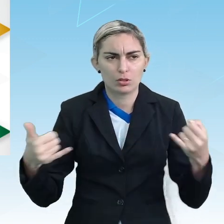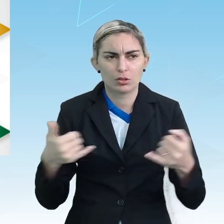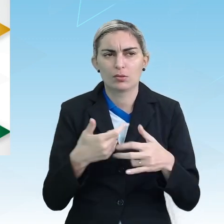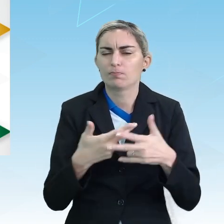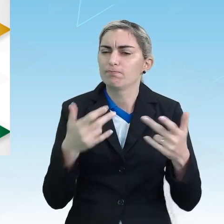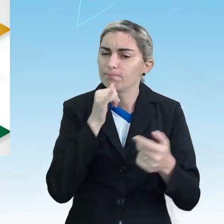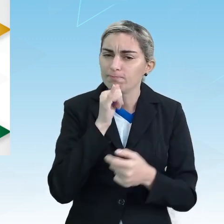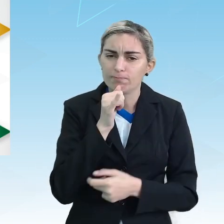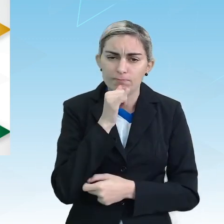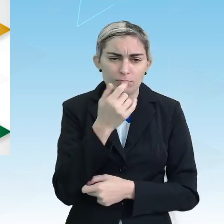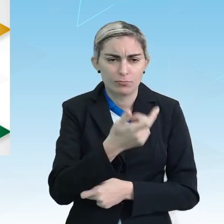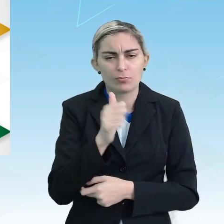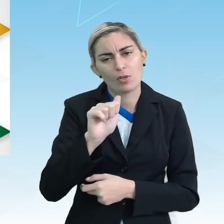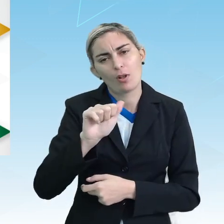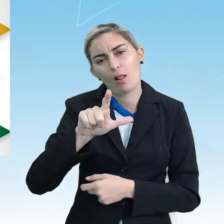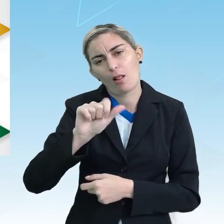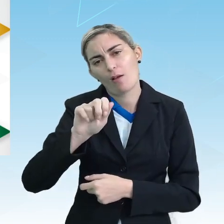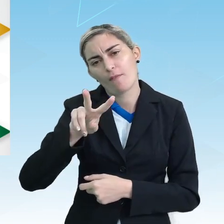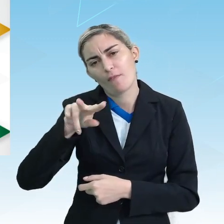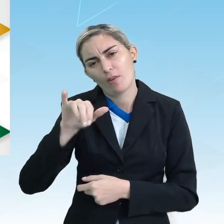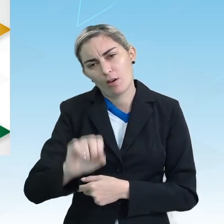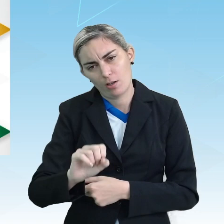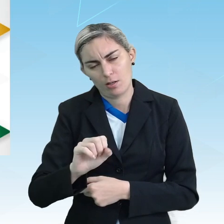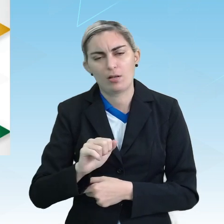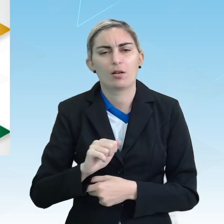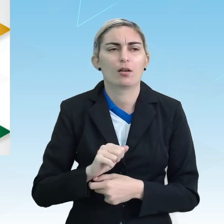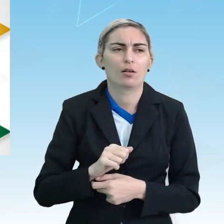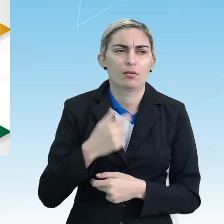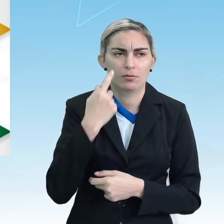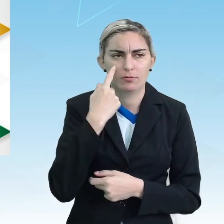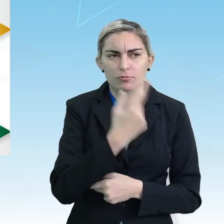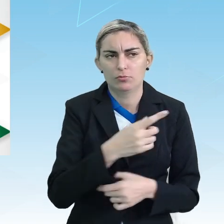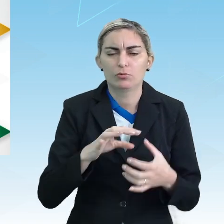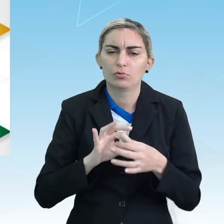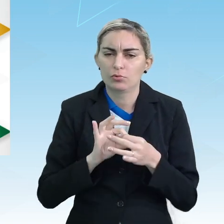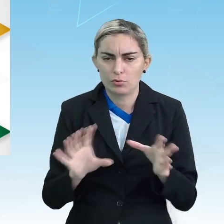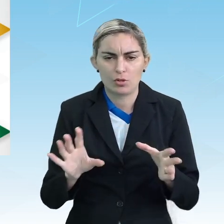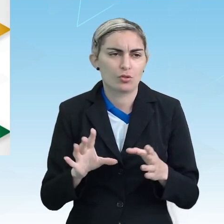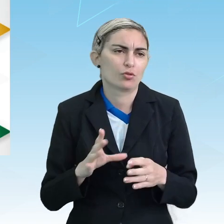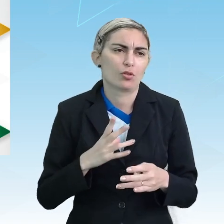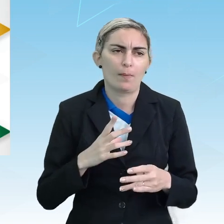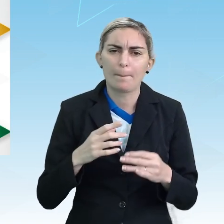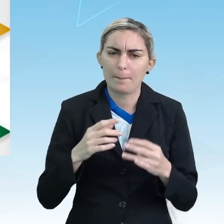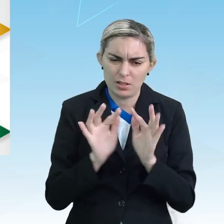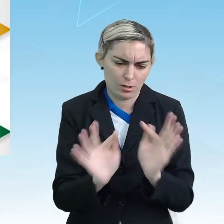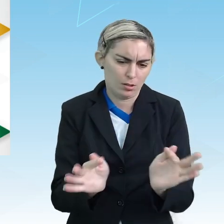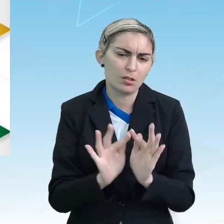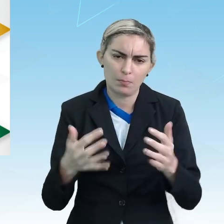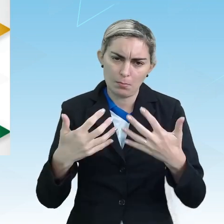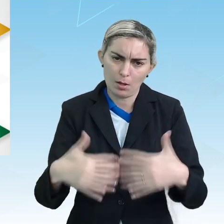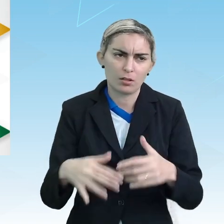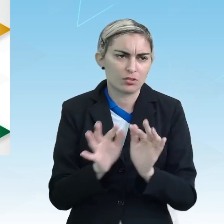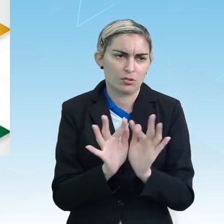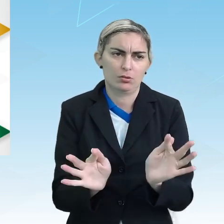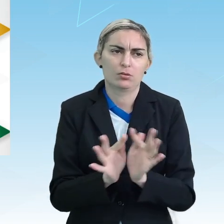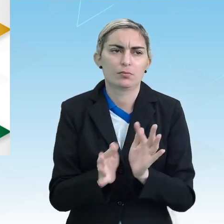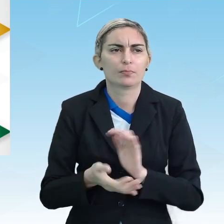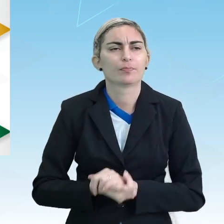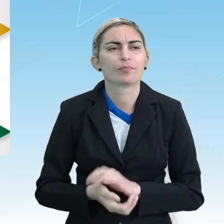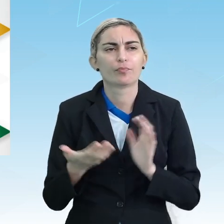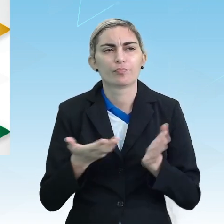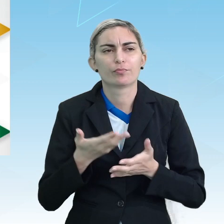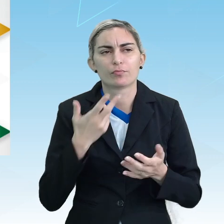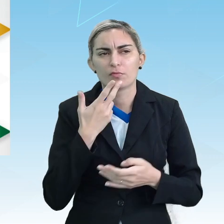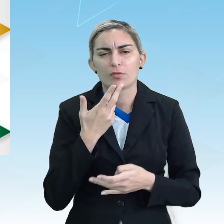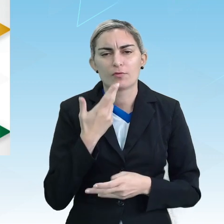exemplos de alavanca interpotente que não deixam de ser máquinas simples. Agora eu gostaria de falar